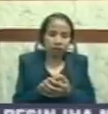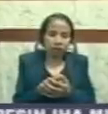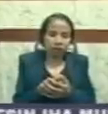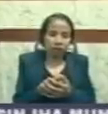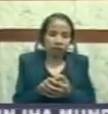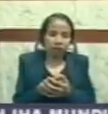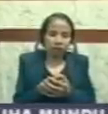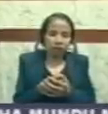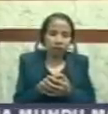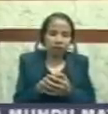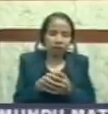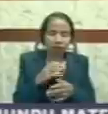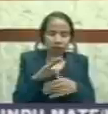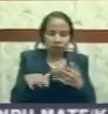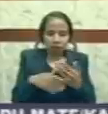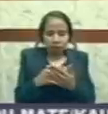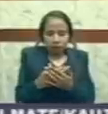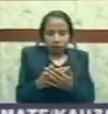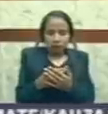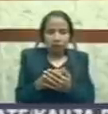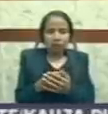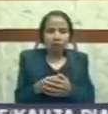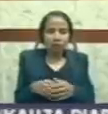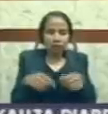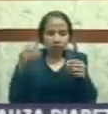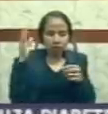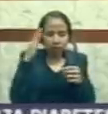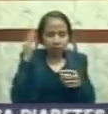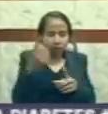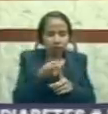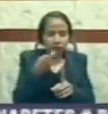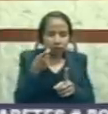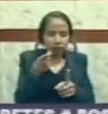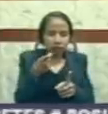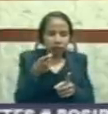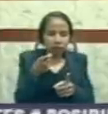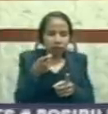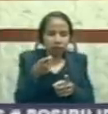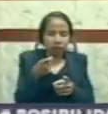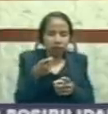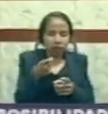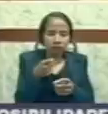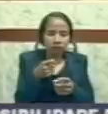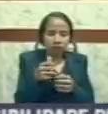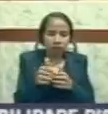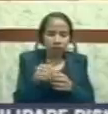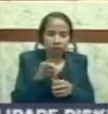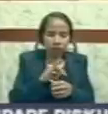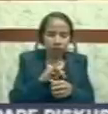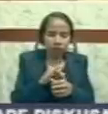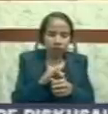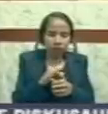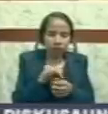Mas, vou tirar que nem outra, motivação não se, Hanoi não se proponente ser, né? Tu ir a unir Hanoi, que a